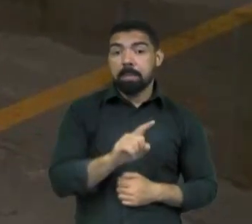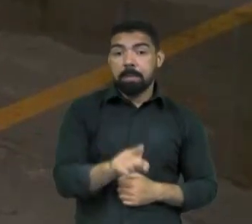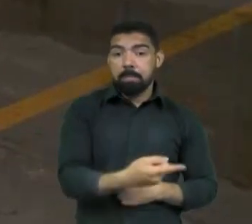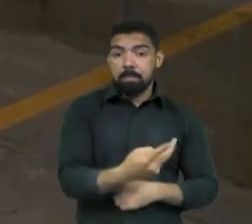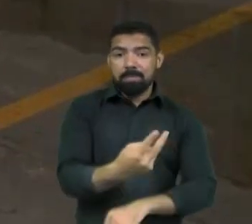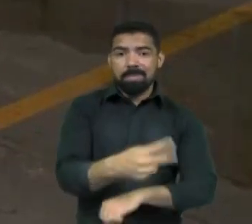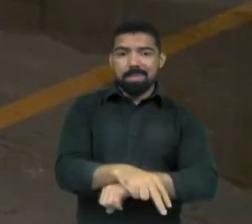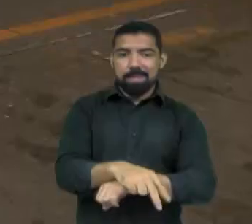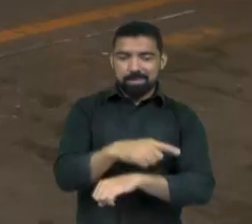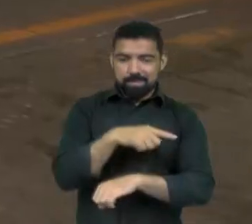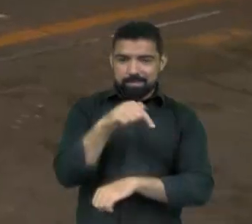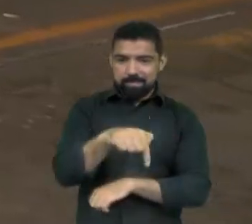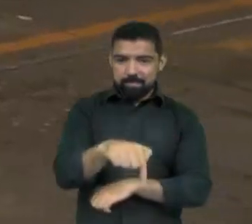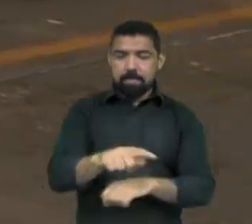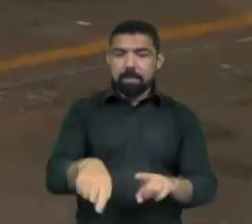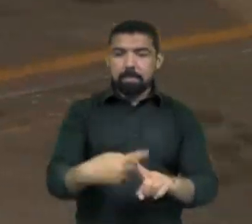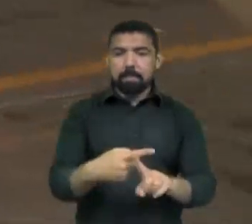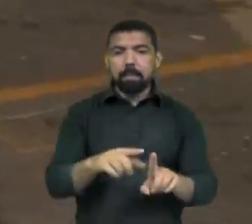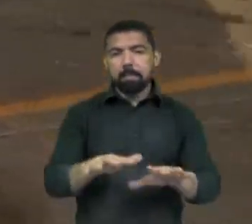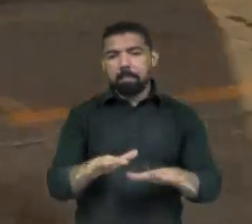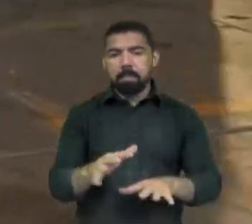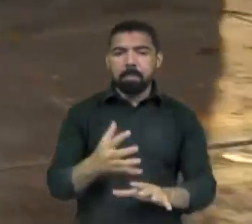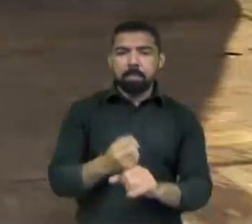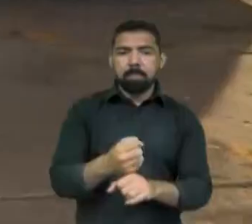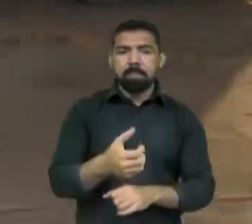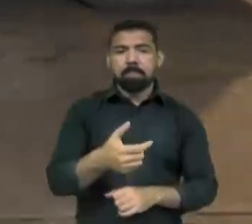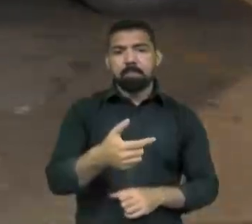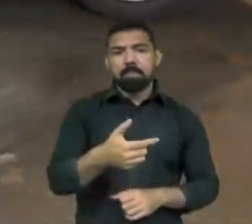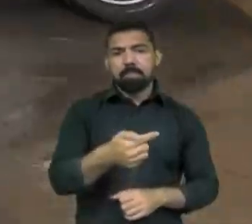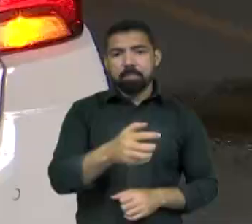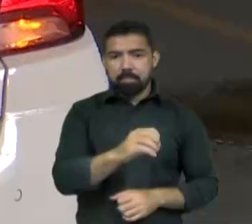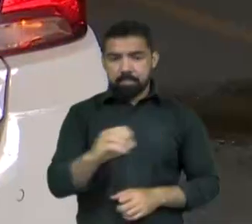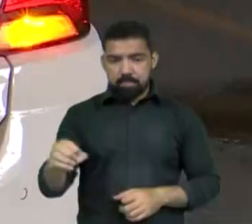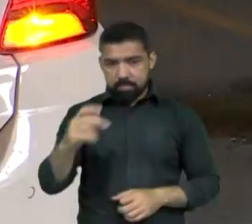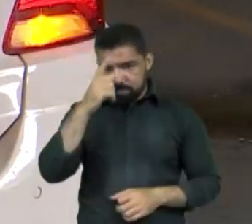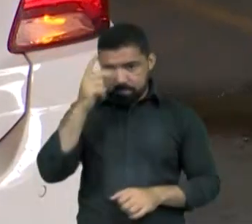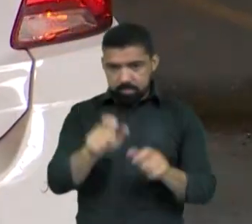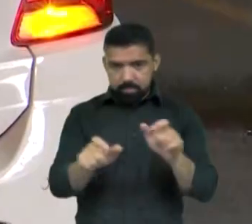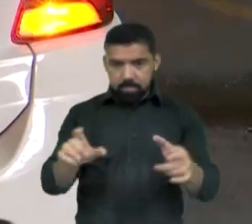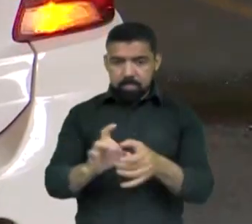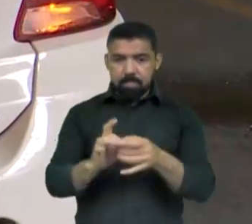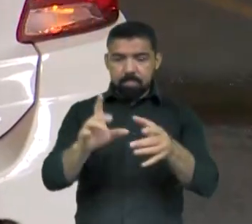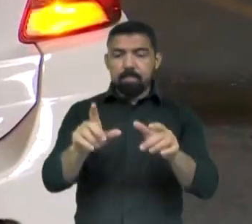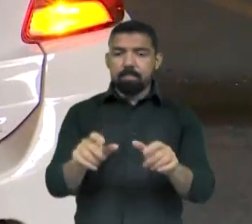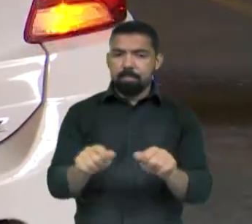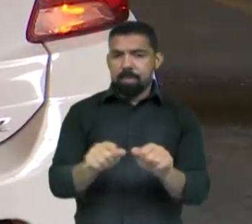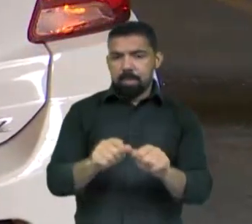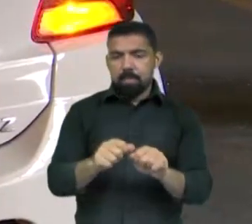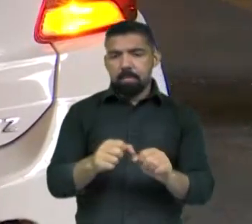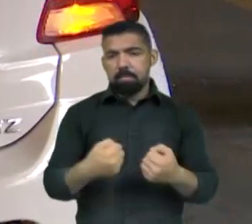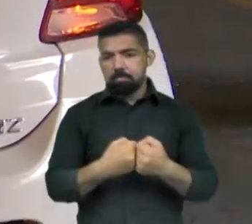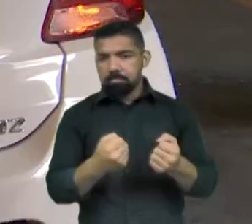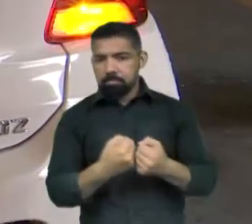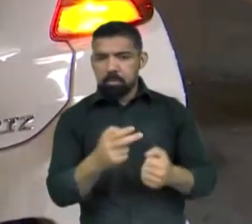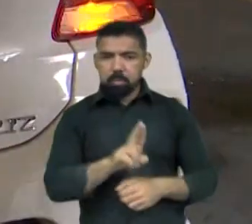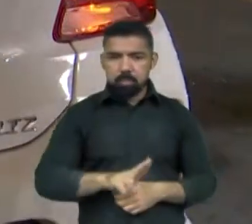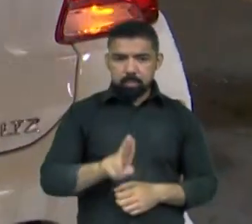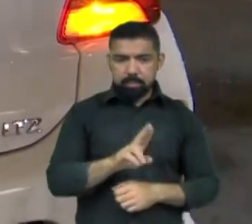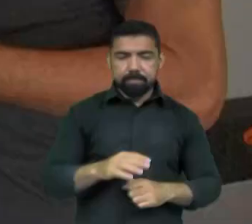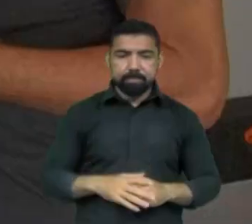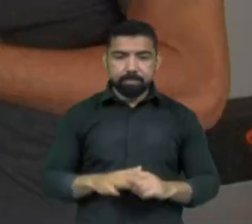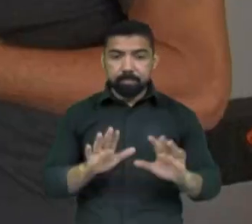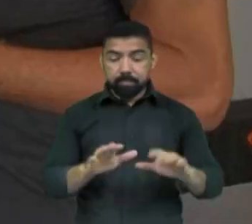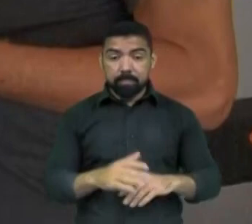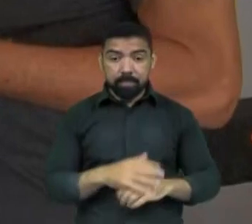e aproximadamente 700 autorizatários de transporte escolar. Para os táxis, a vistoria é apenas uma vez ao